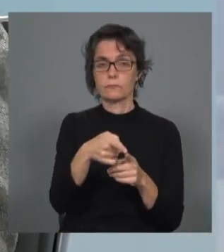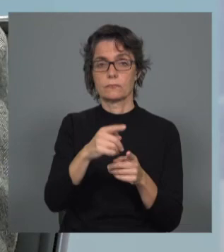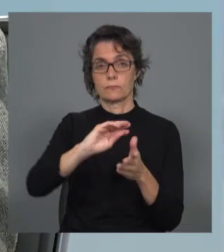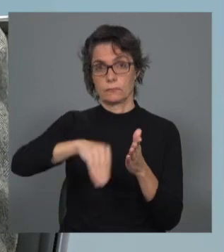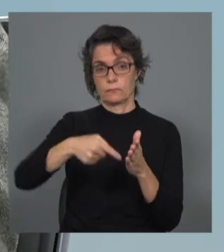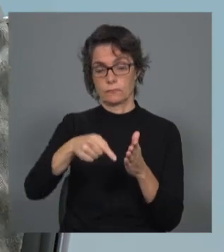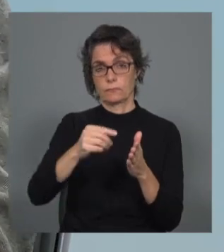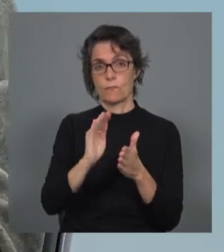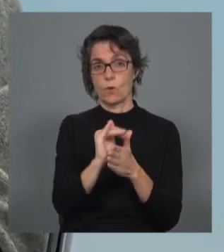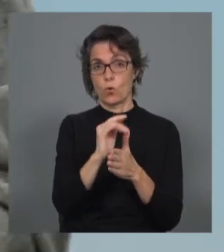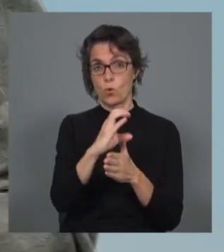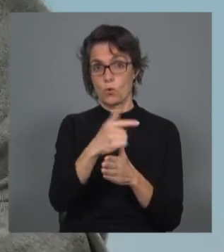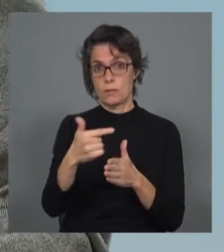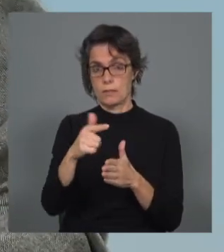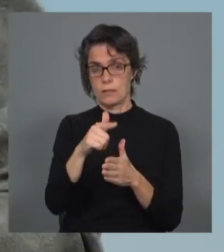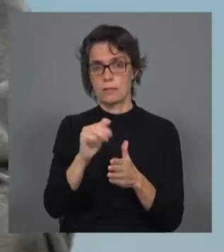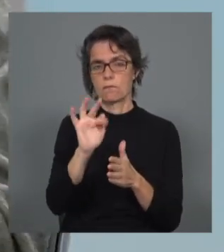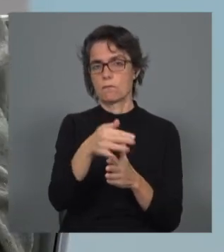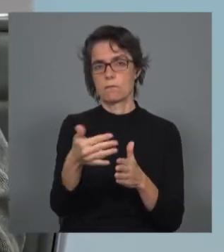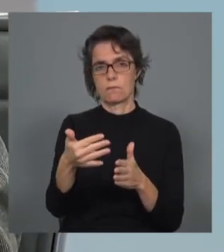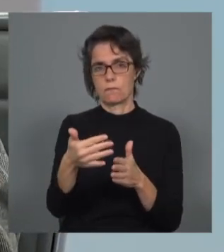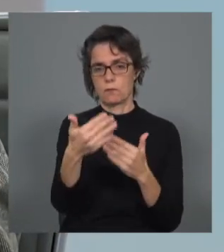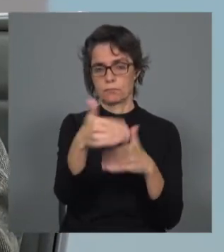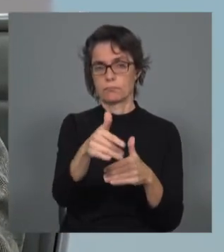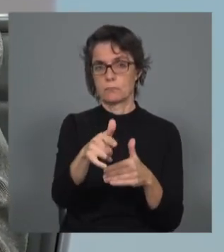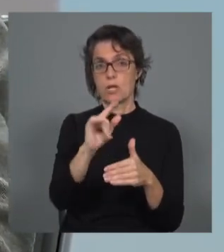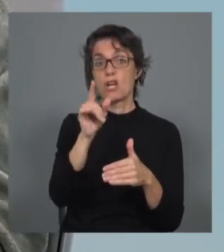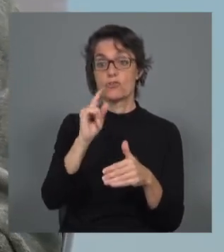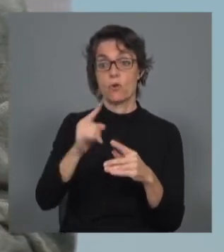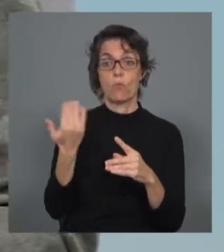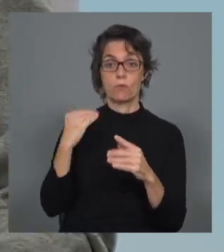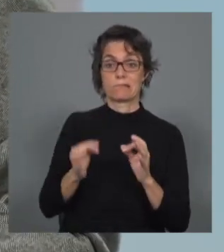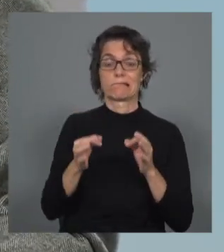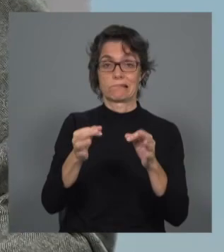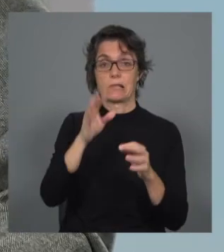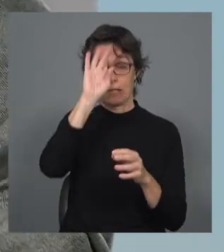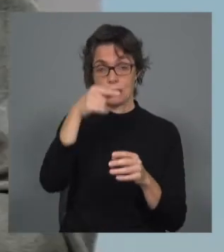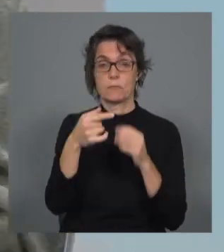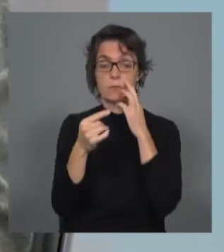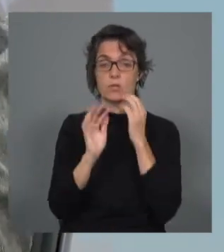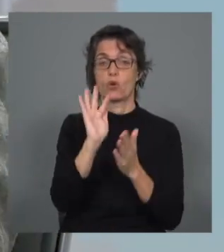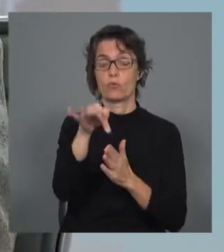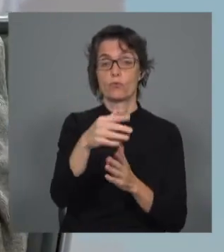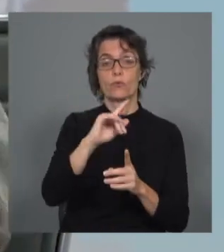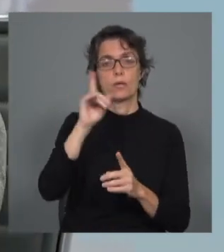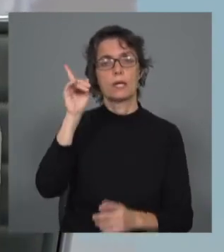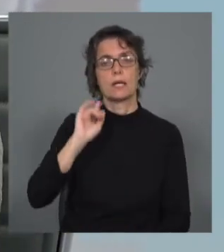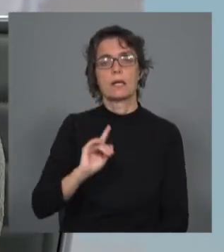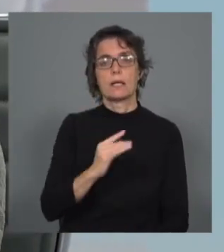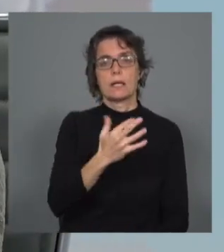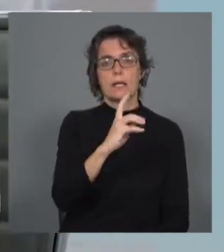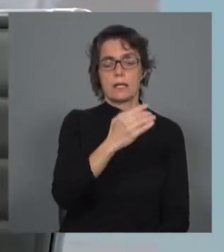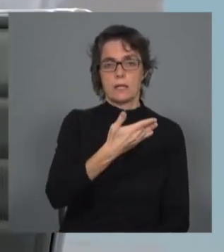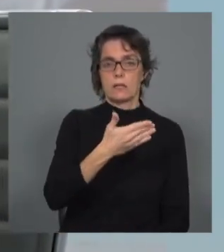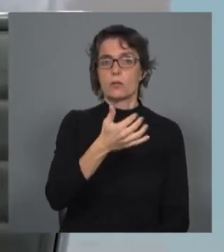os Correios termina, uma vez mais, ele já foi prorrogado o ano passado, no dia 31 de dezembro. Sabemos, porque está publicado em